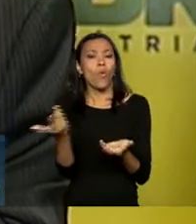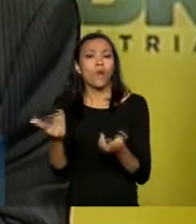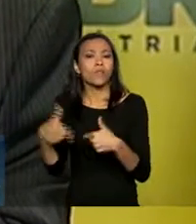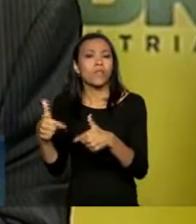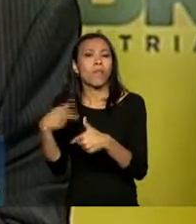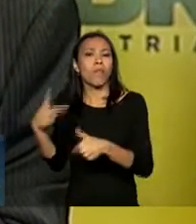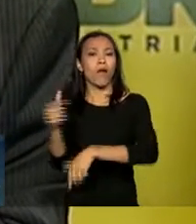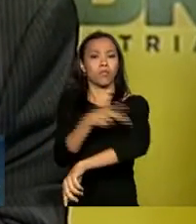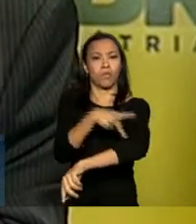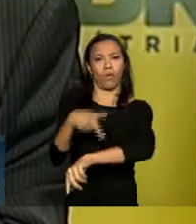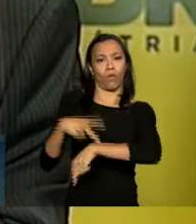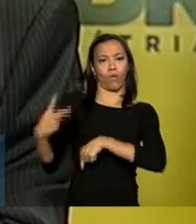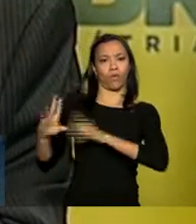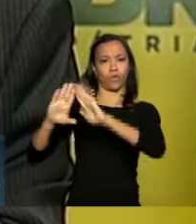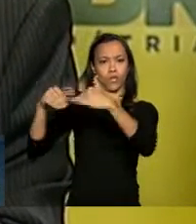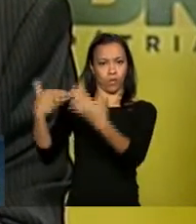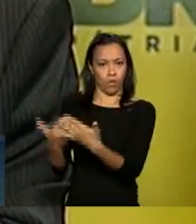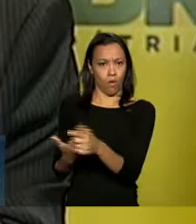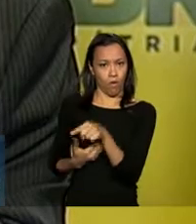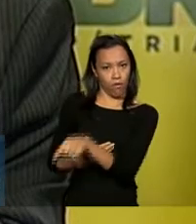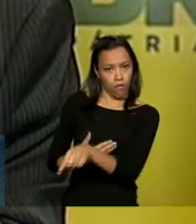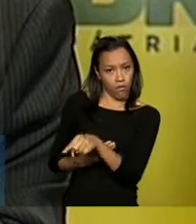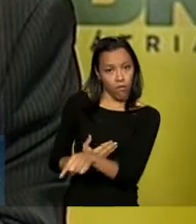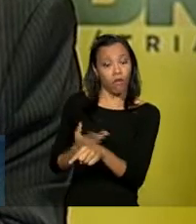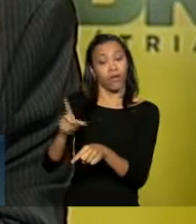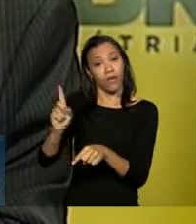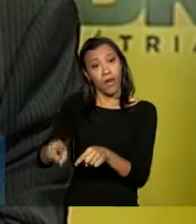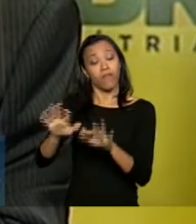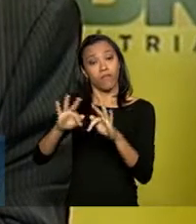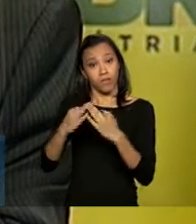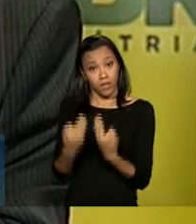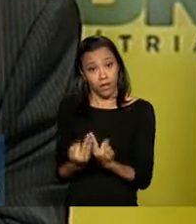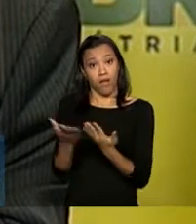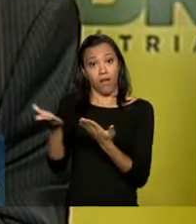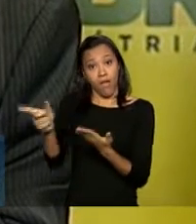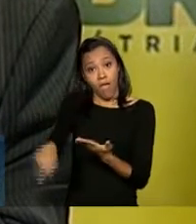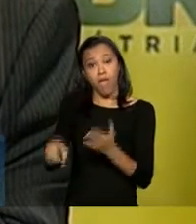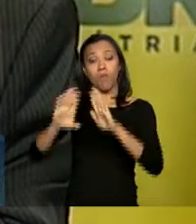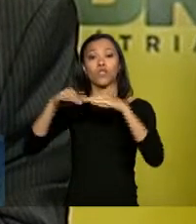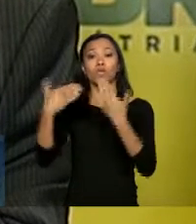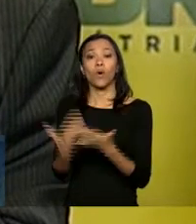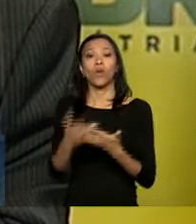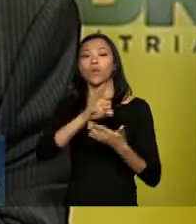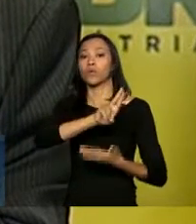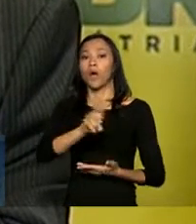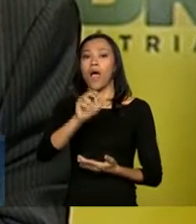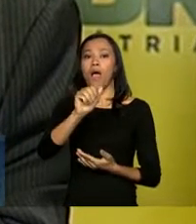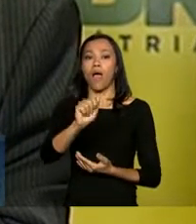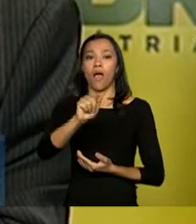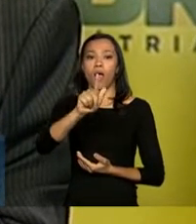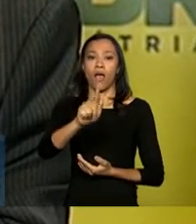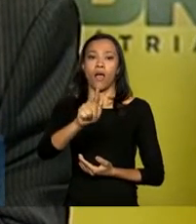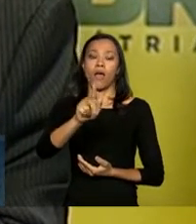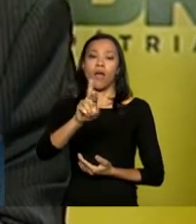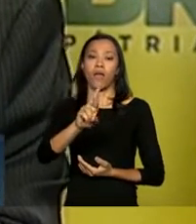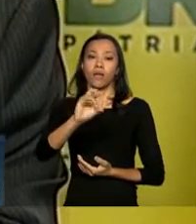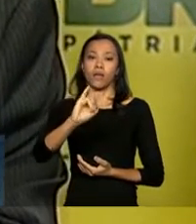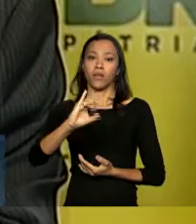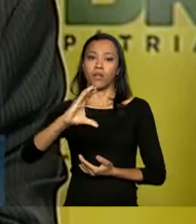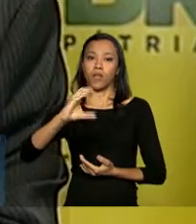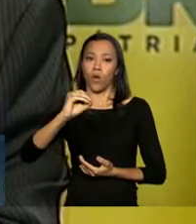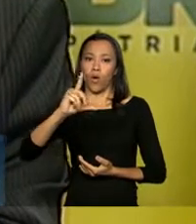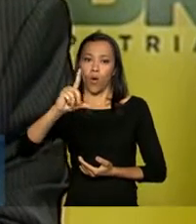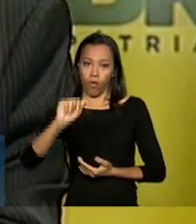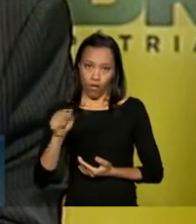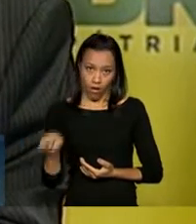São escolas privadas, escolas familiares agrícolas, mas muitas vezes parte do valor delas é